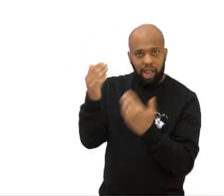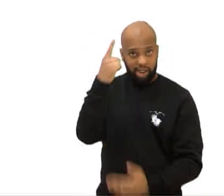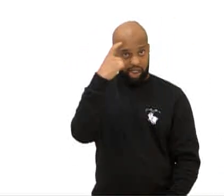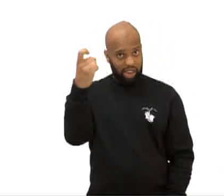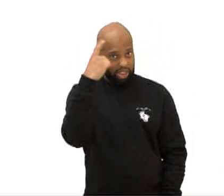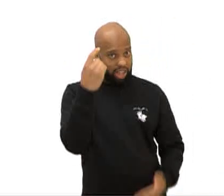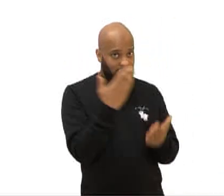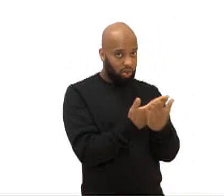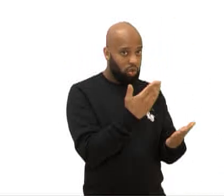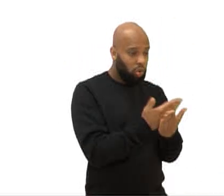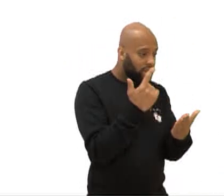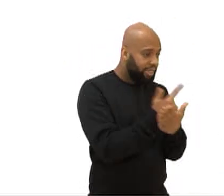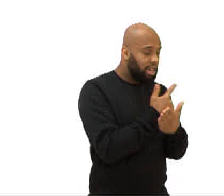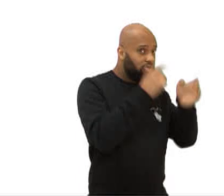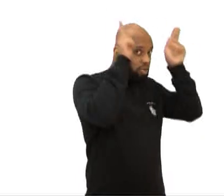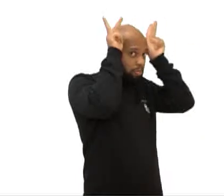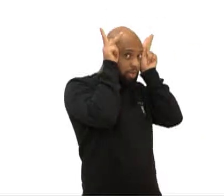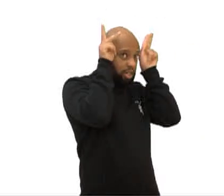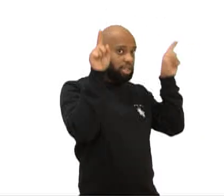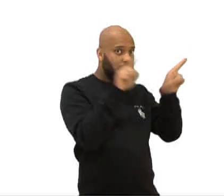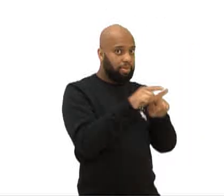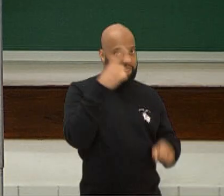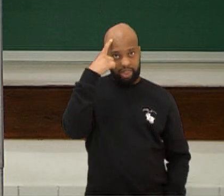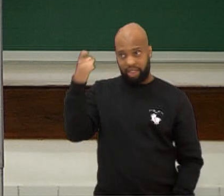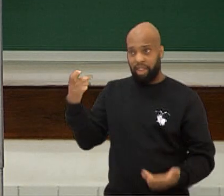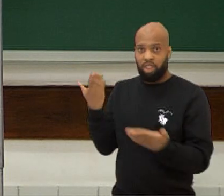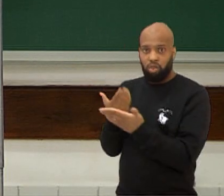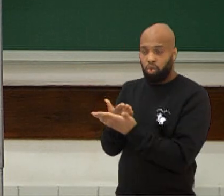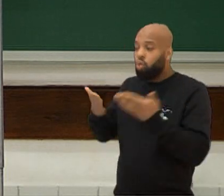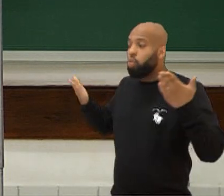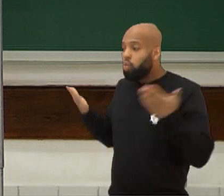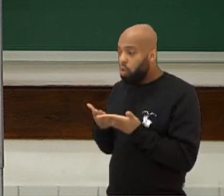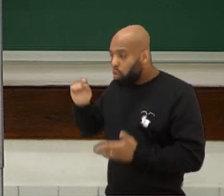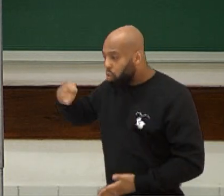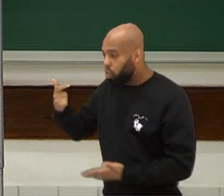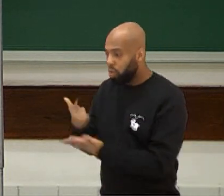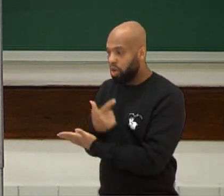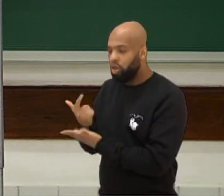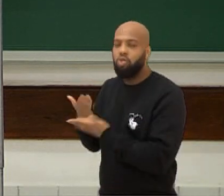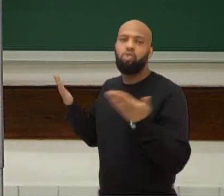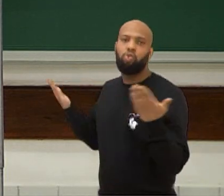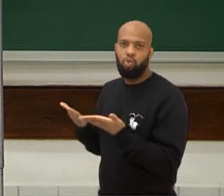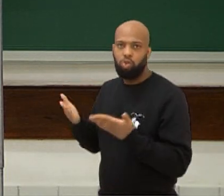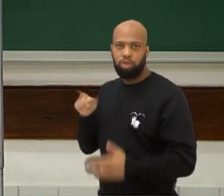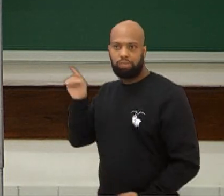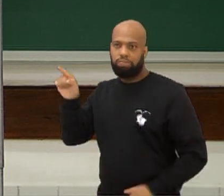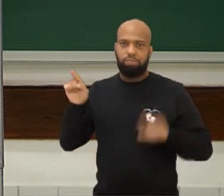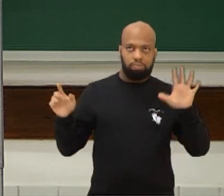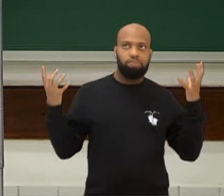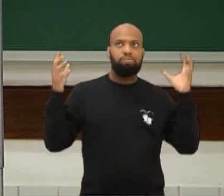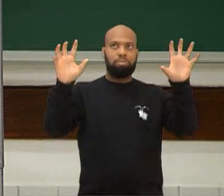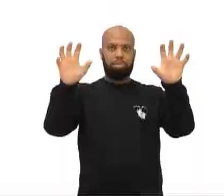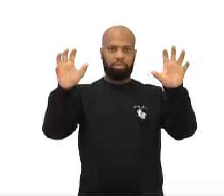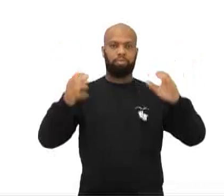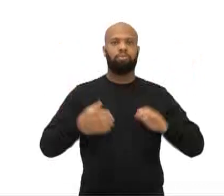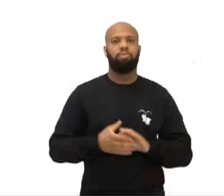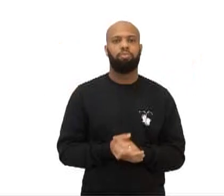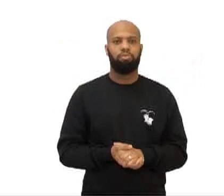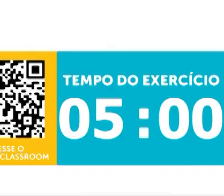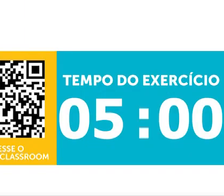aulas anteriores no Príncipe e quais são as ideias que nós vimos sobre Maquiavel na obra Comentários.